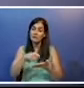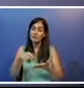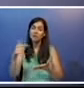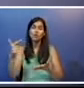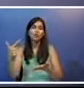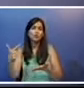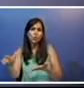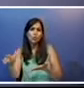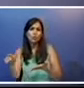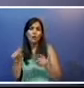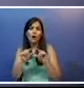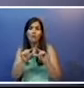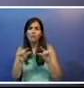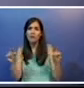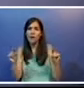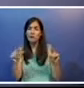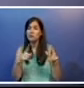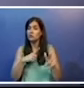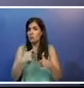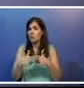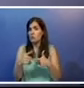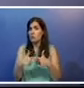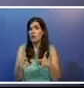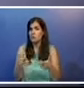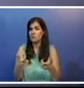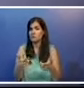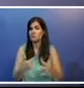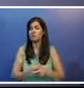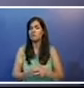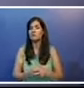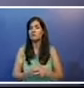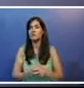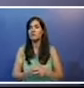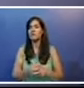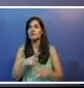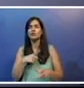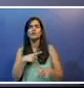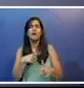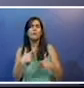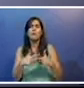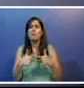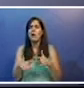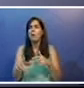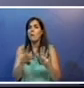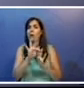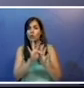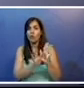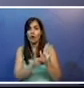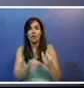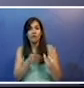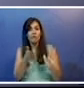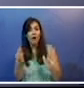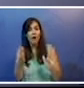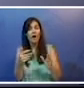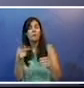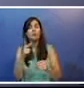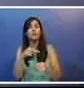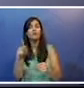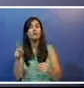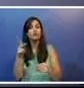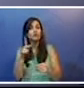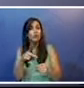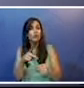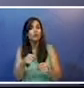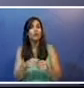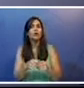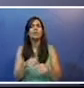tenha dúvidas sobre algum critério ou sobre algum aspecto do seu texto, consulte seu professor na próxima aula. Então,